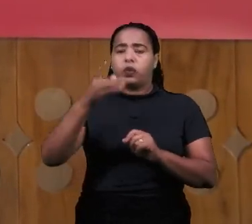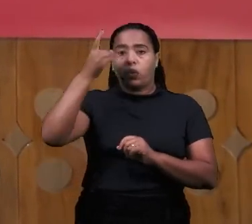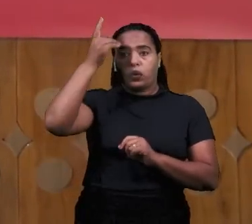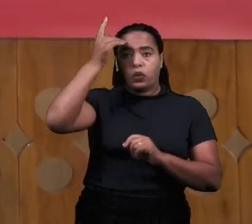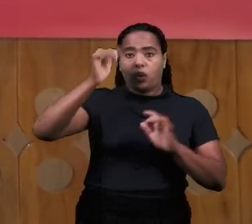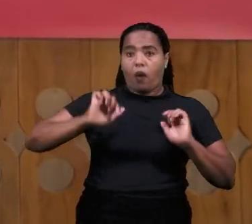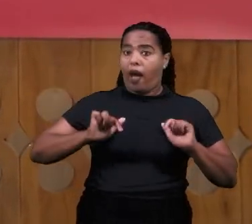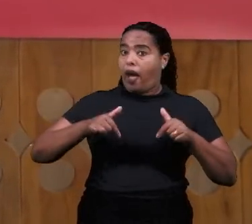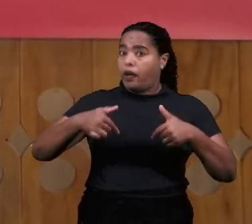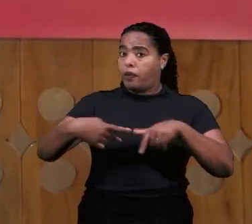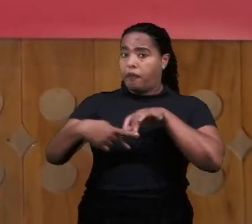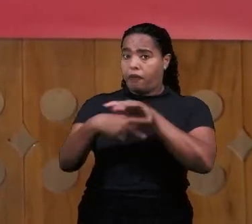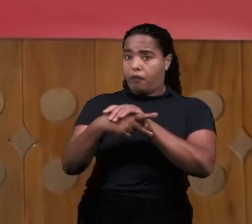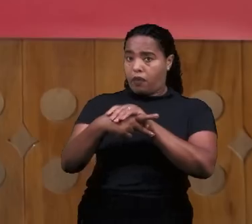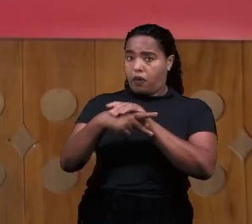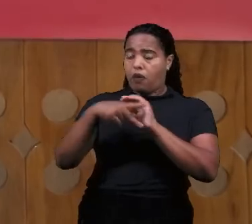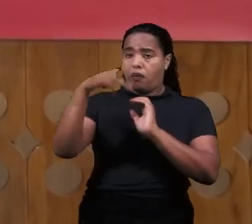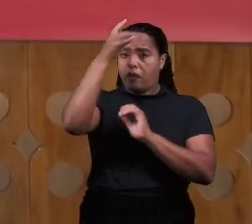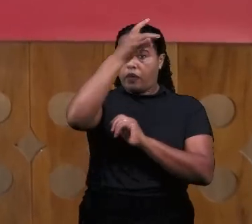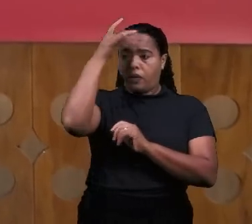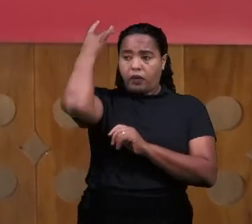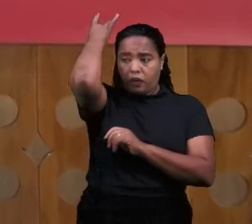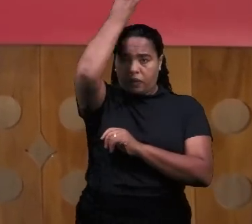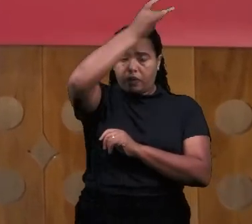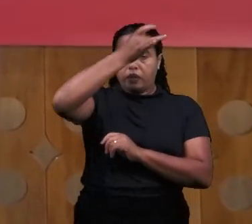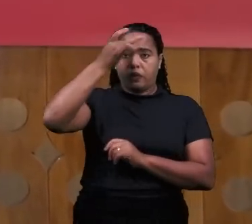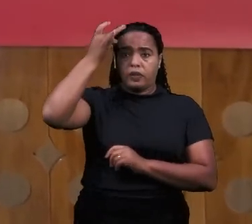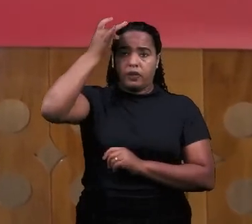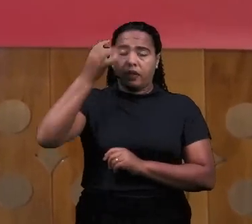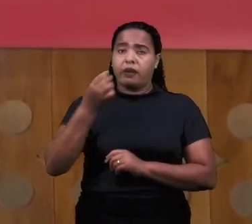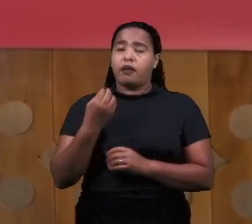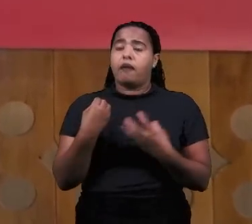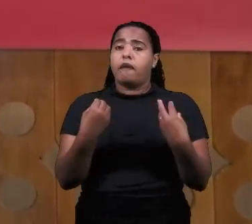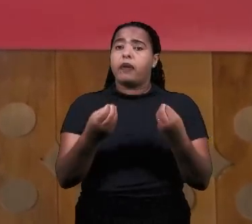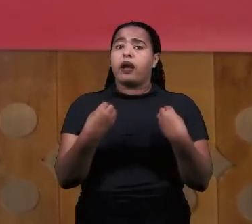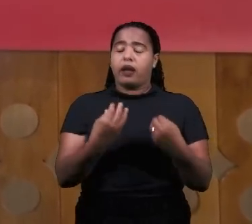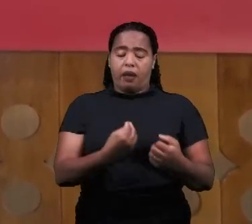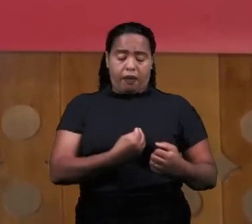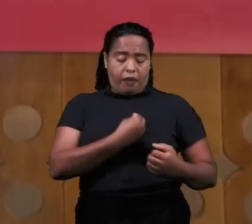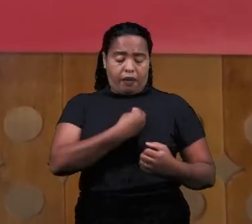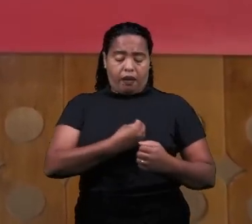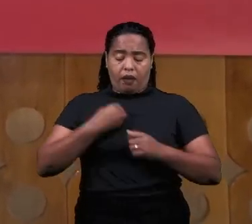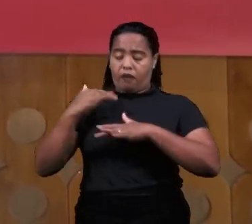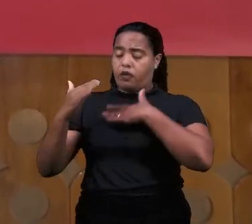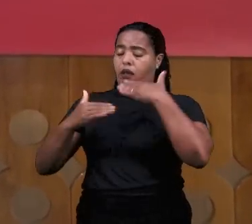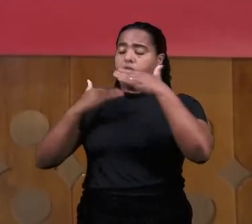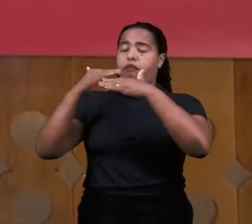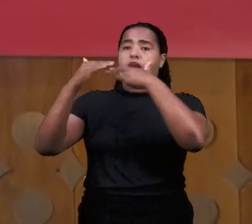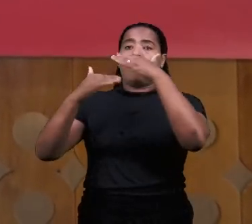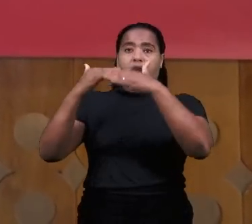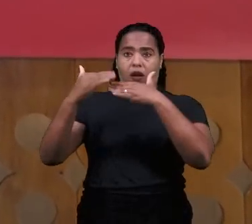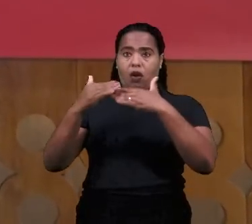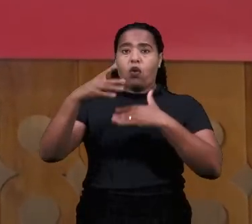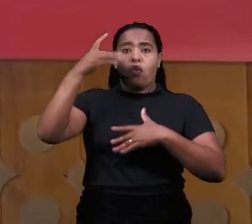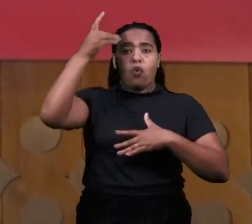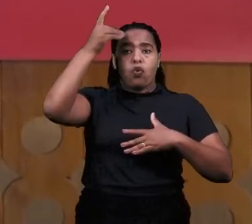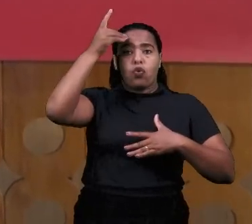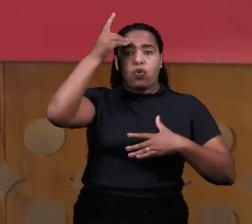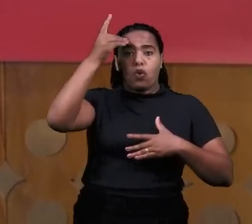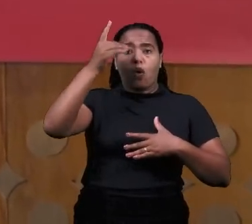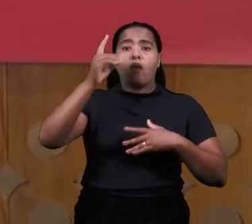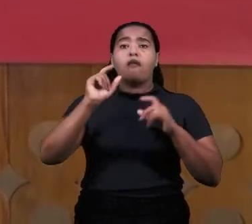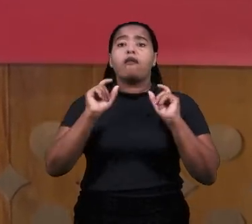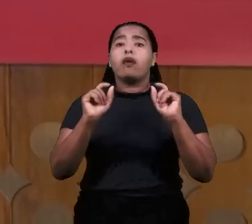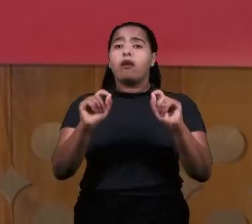Espírito Santo para edificação, né? Edificação. Amém. E o dom também organiza a nossa vida, né? O dom espiritual é o Espírito Santo